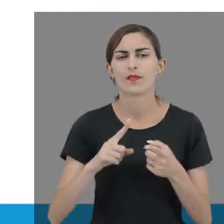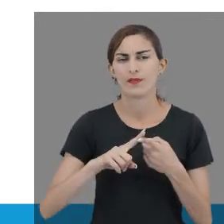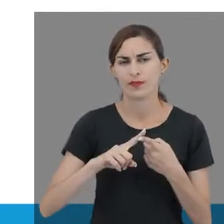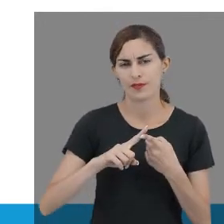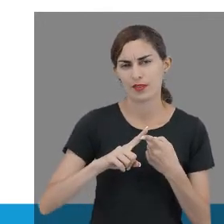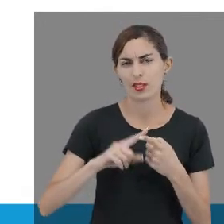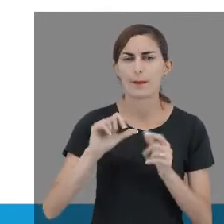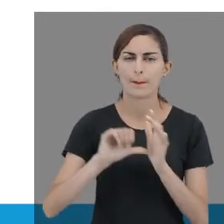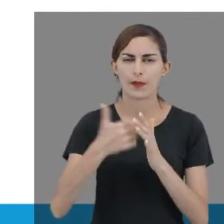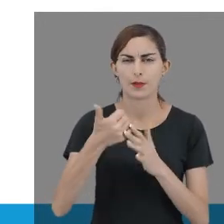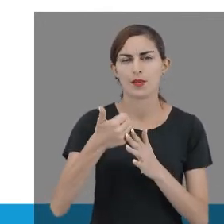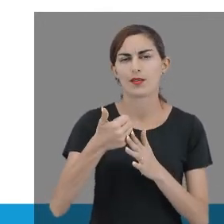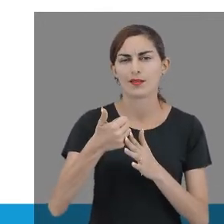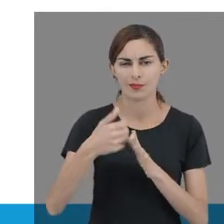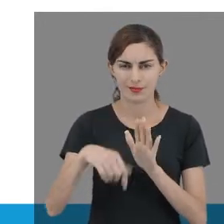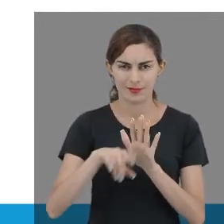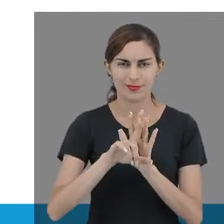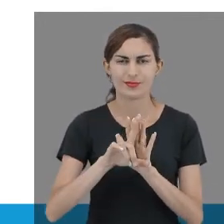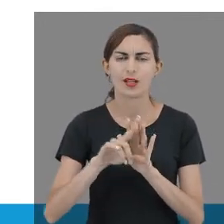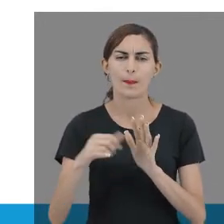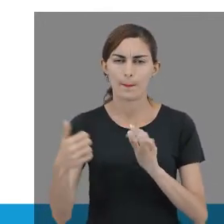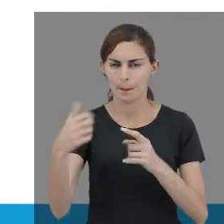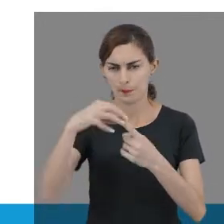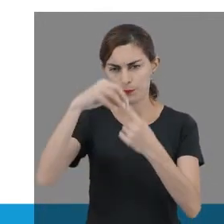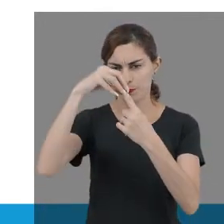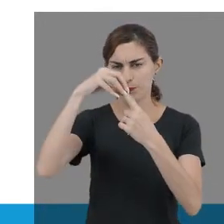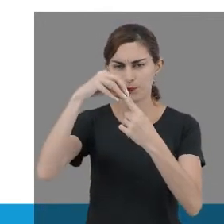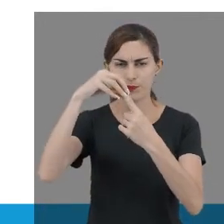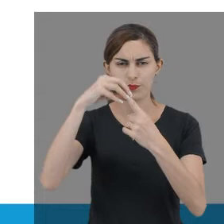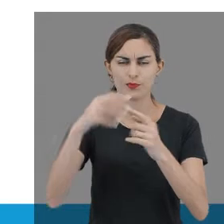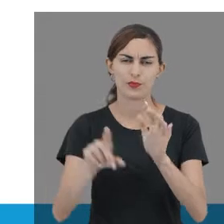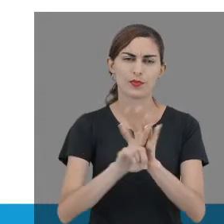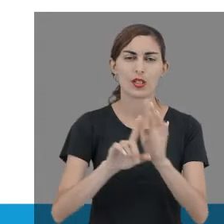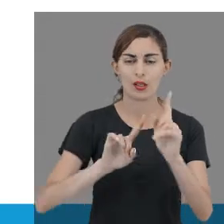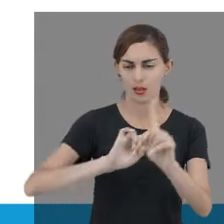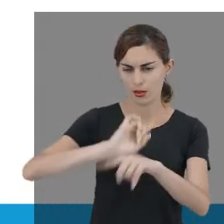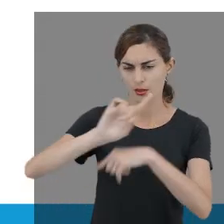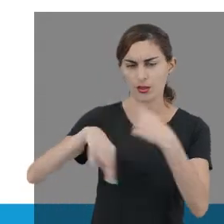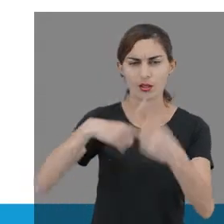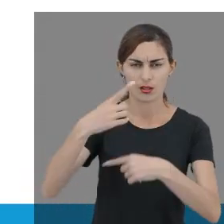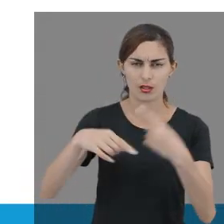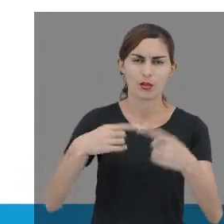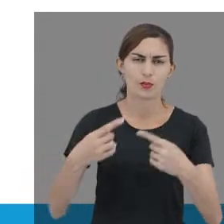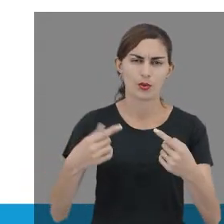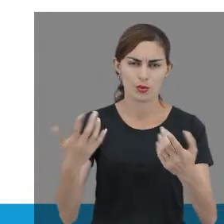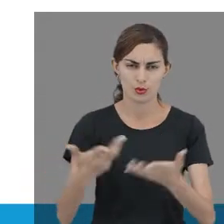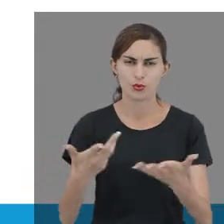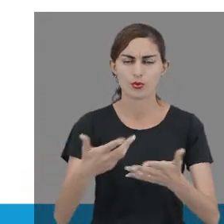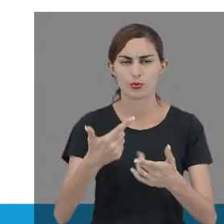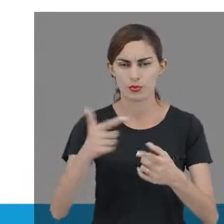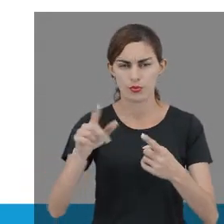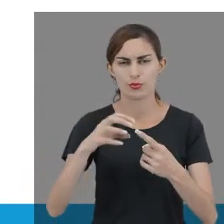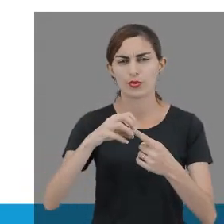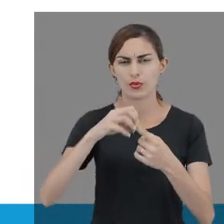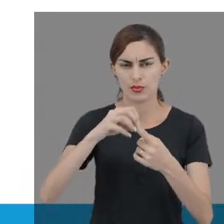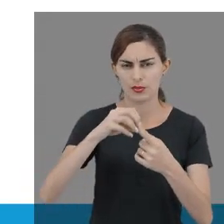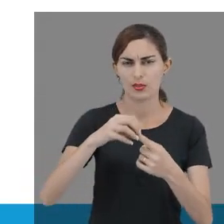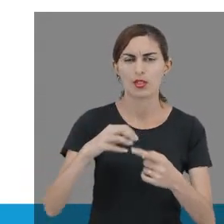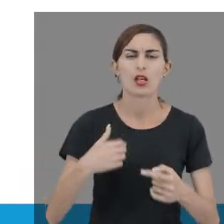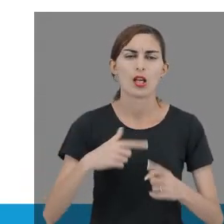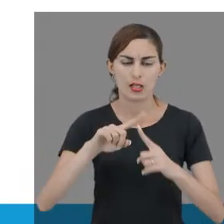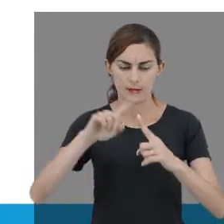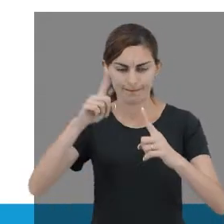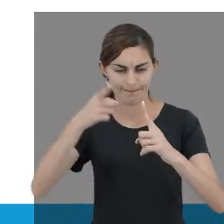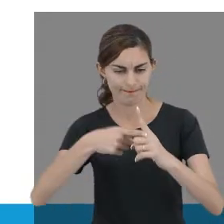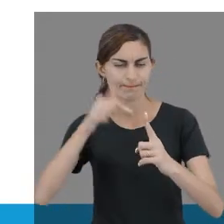foi vamos dizer assim, a pioneira, depois uma versão mais elaborada, que inclui, inclusive, vigilância das mães, das